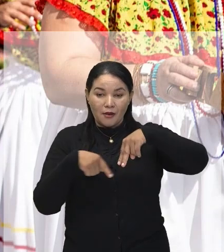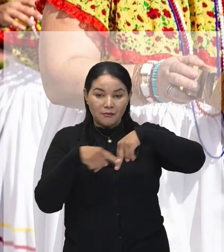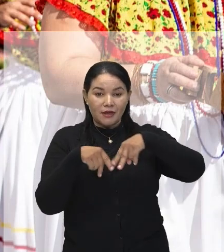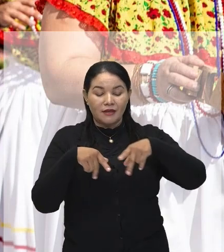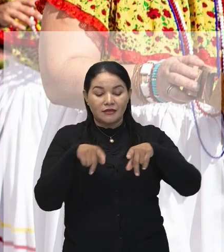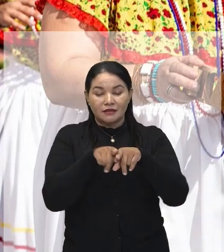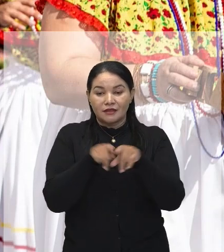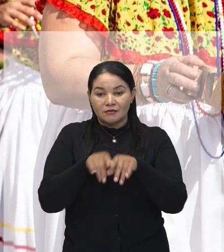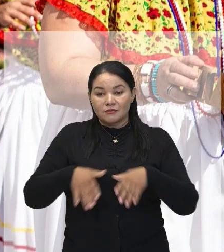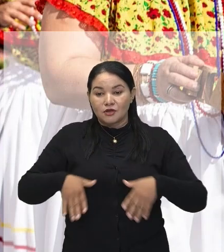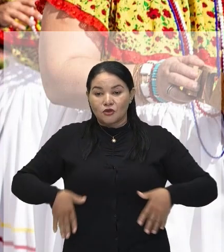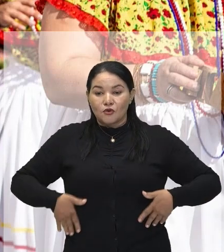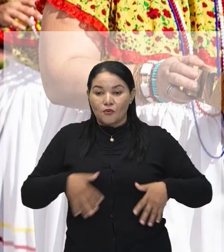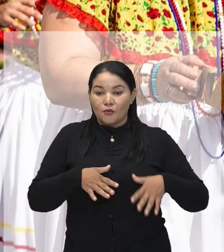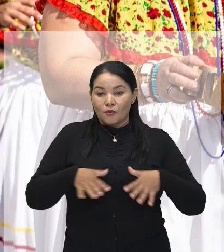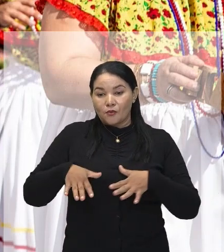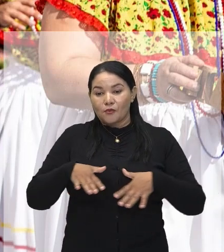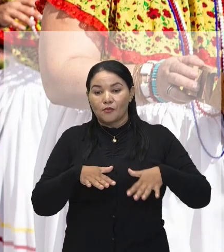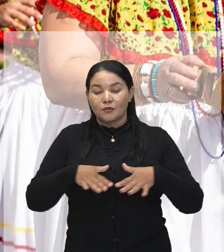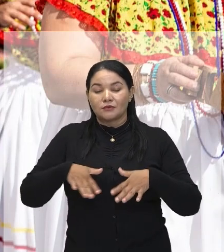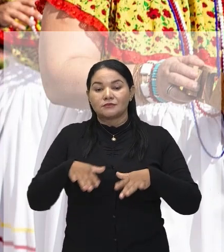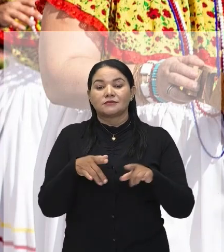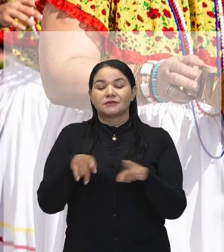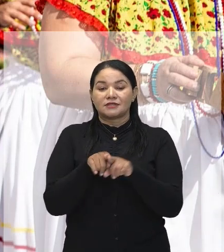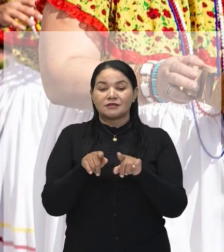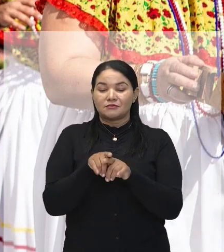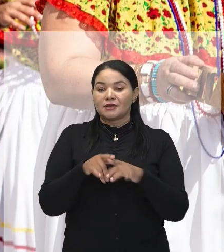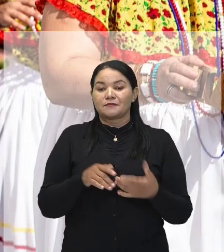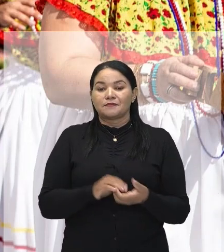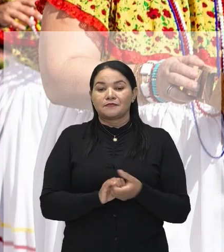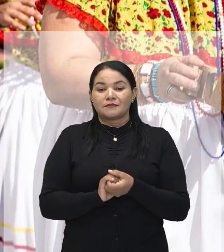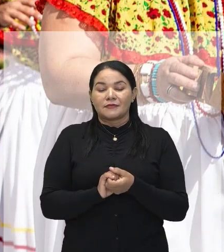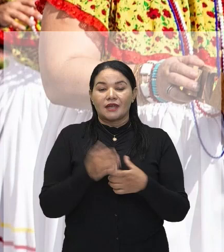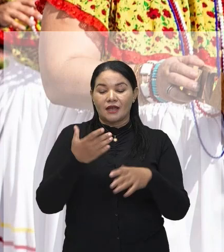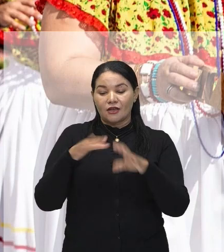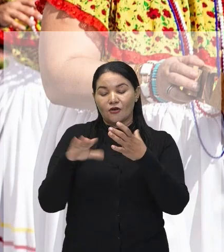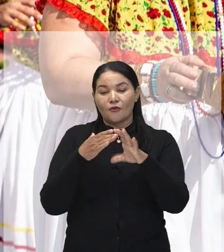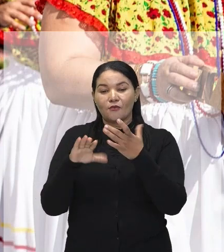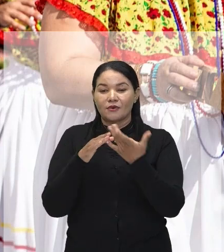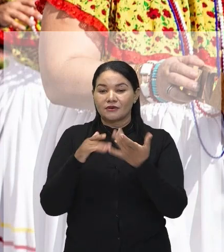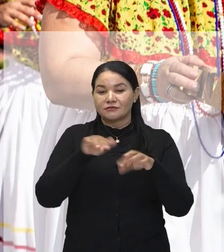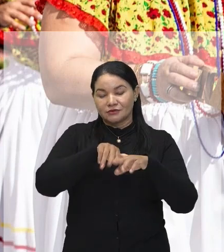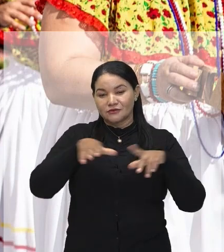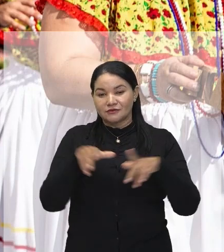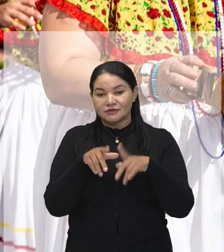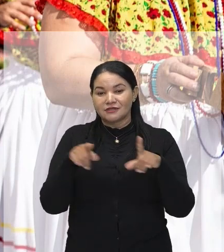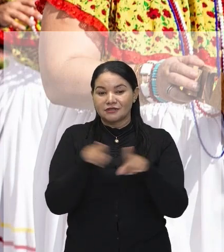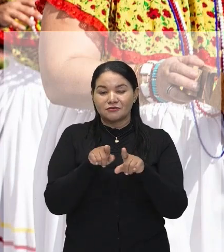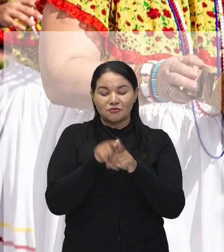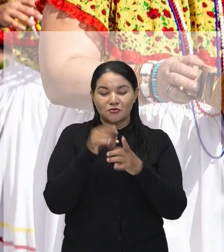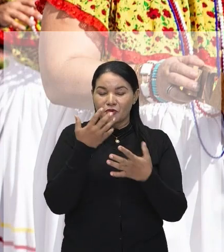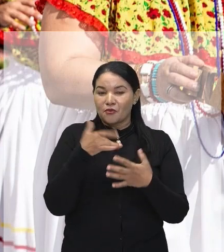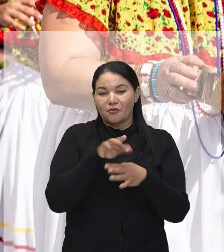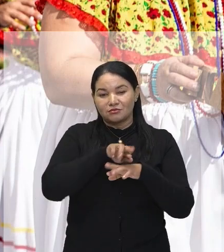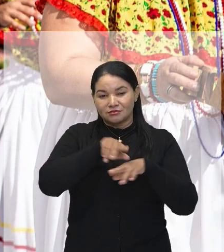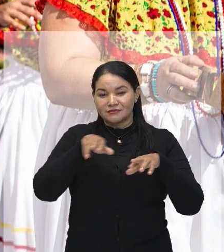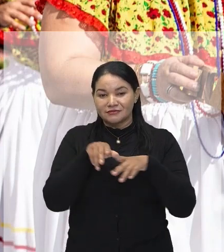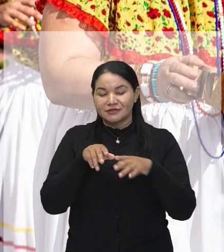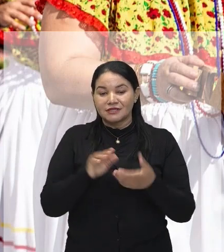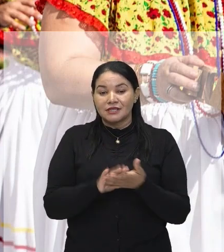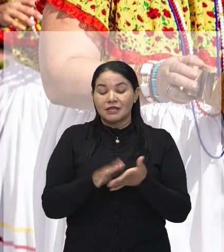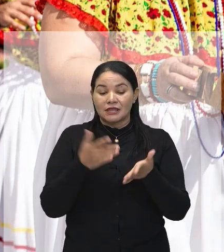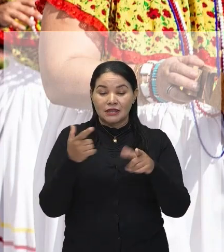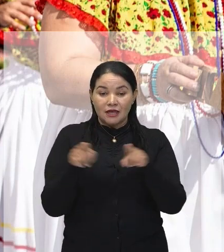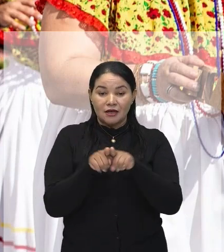participantes da roda se encarregam do canto, alternando frases do solo e coro, e da execução dos